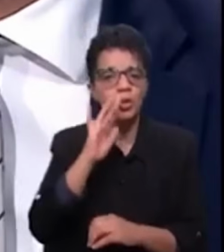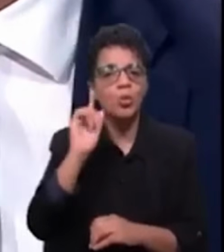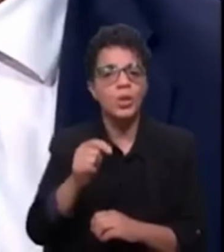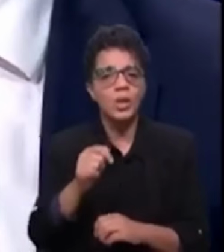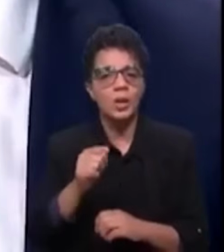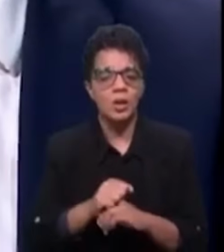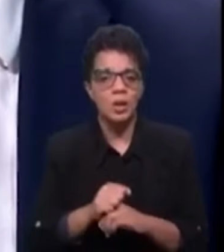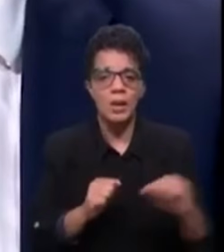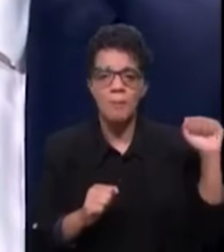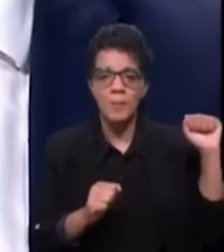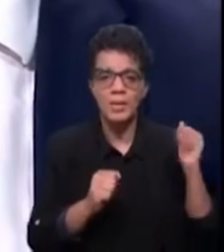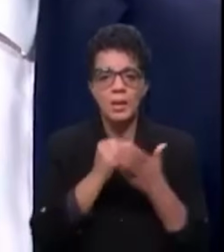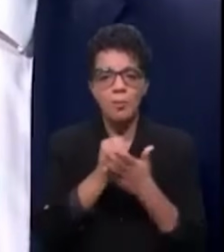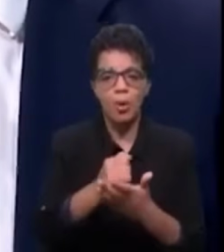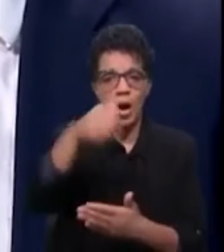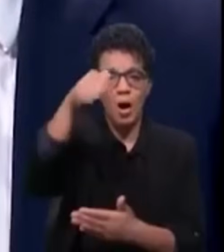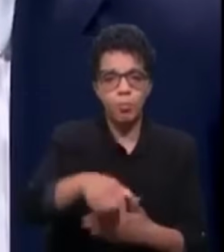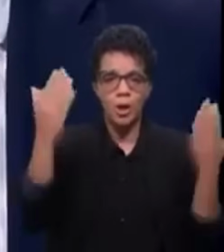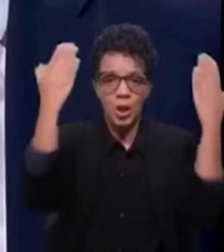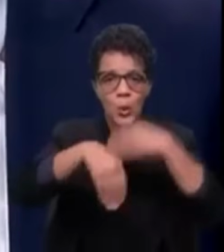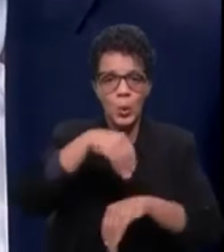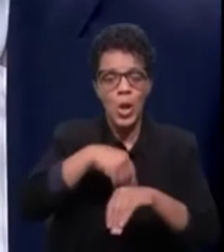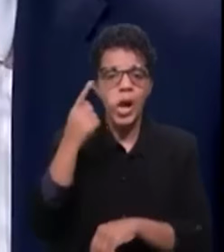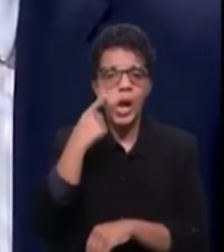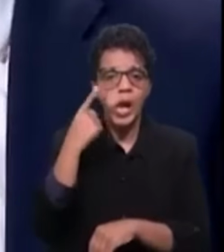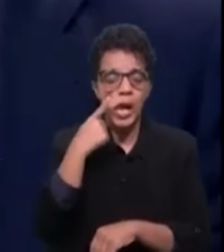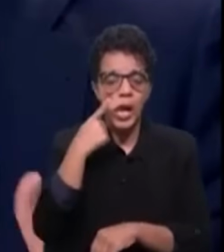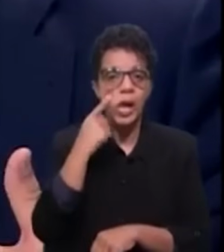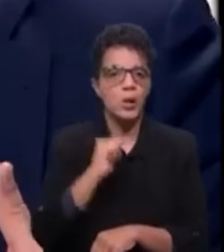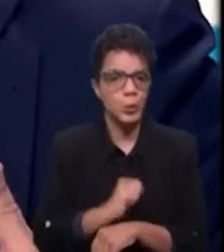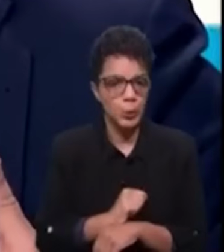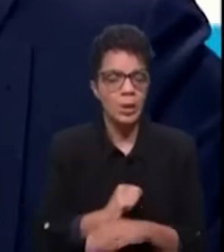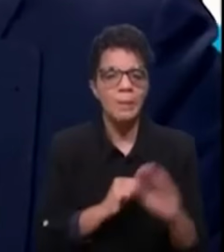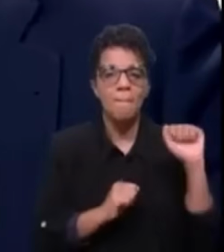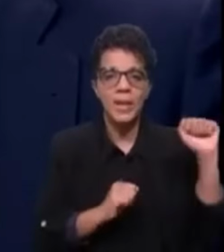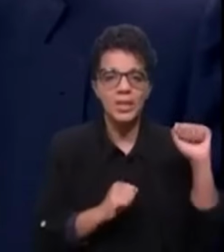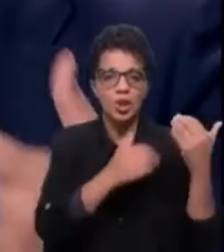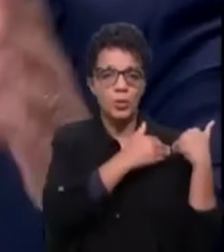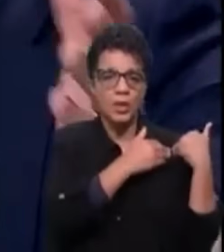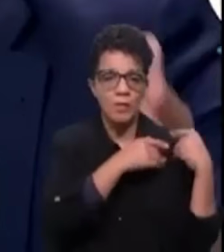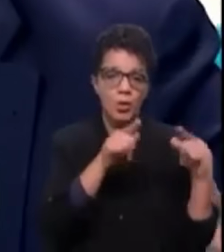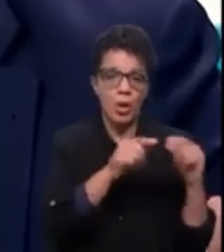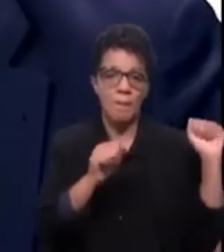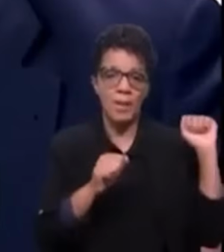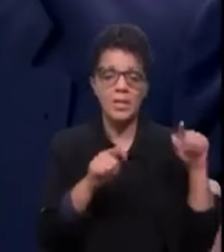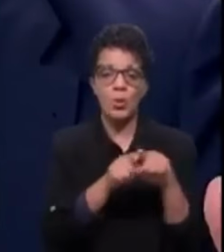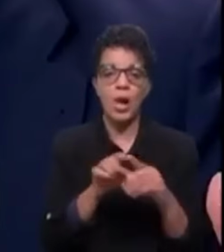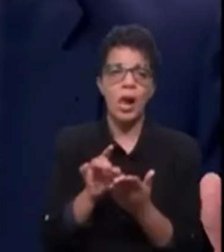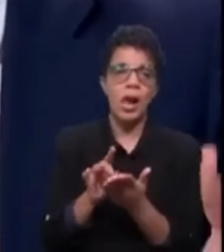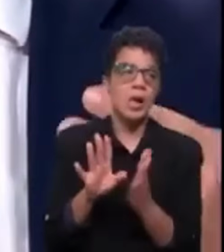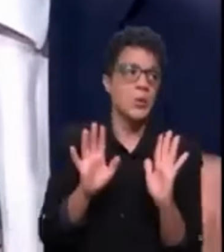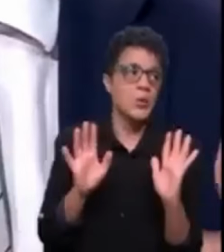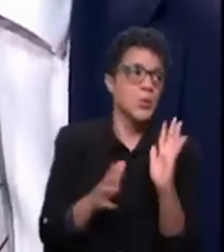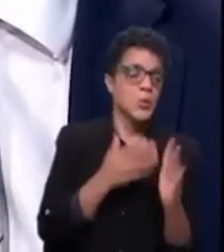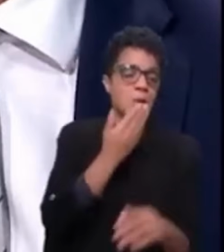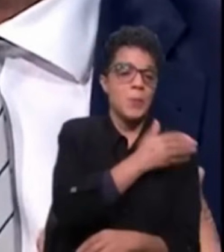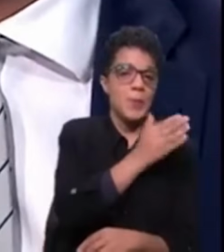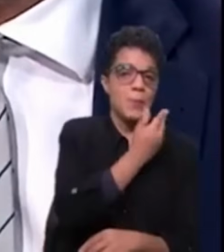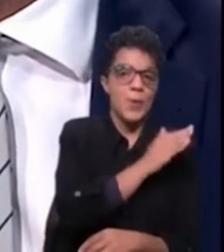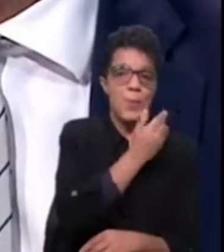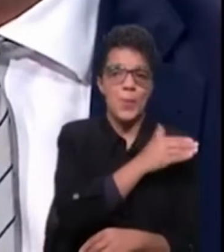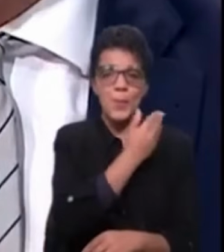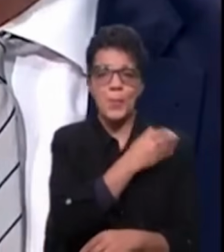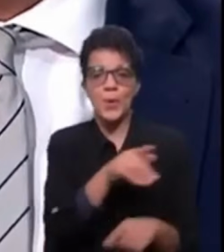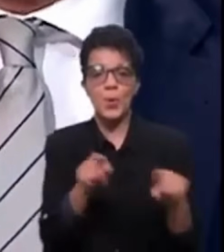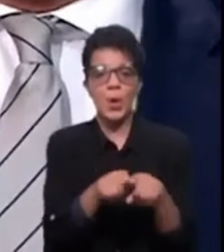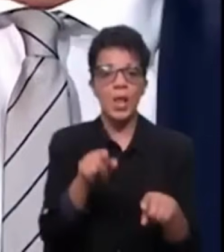PS imediatamente na noite eleitoral Vamos lá ver se o PS é responsável mais uma vez o PS fez o Evidente mandou-os dar uma volta ficaram agarrados como